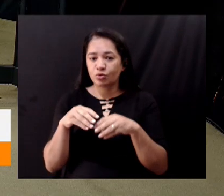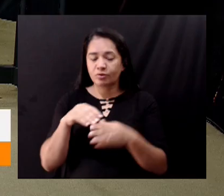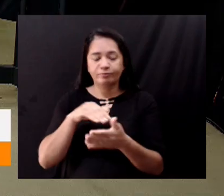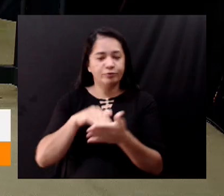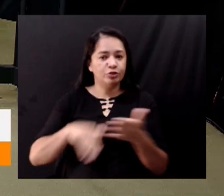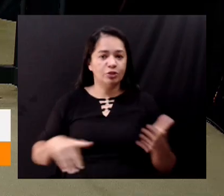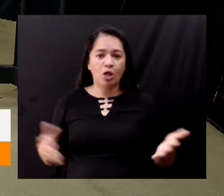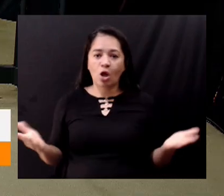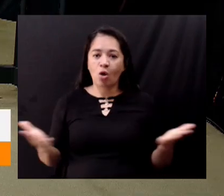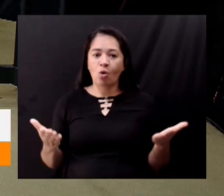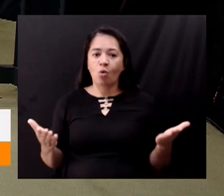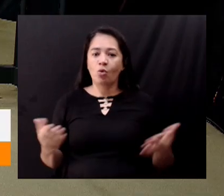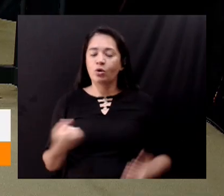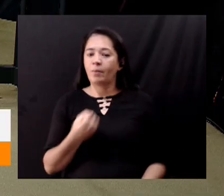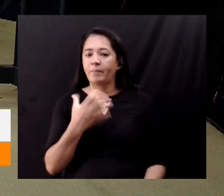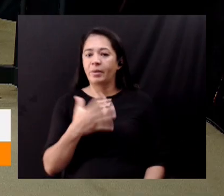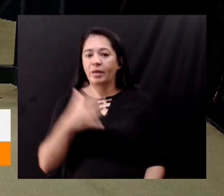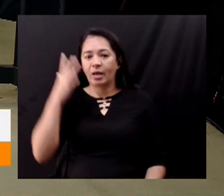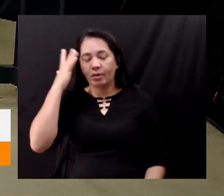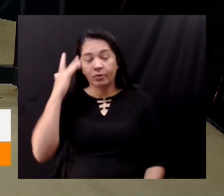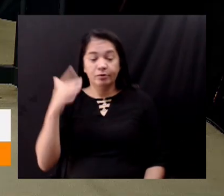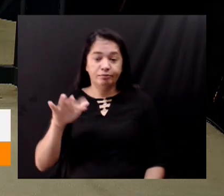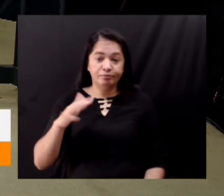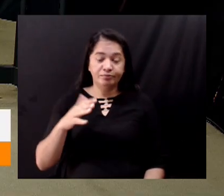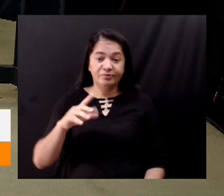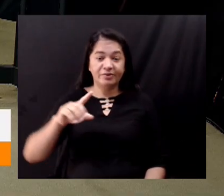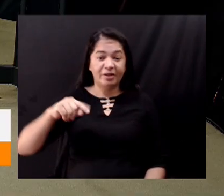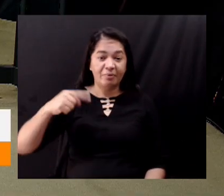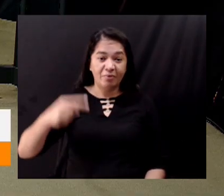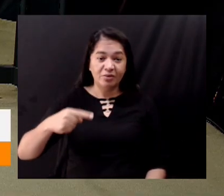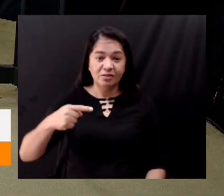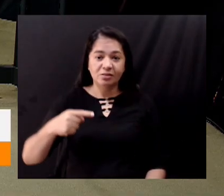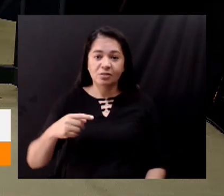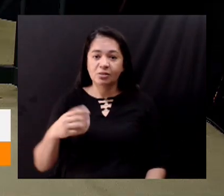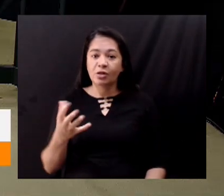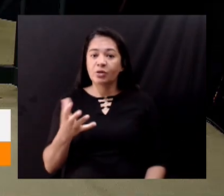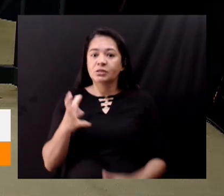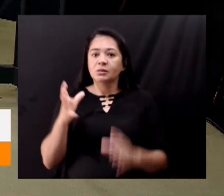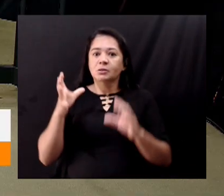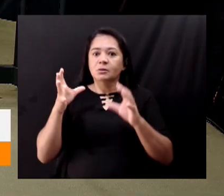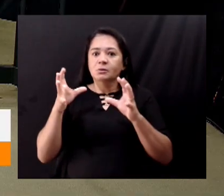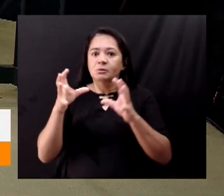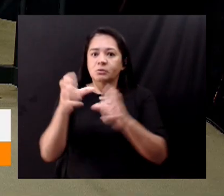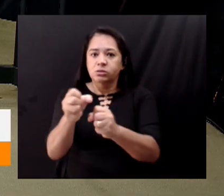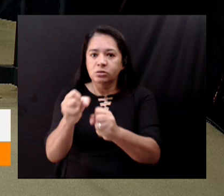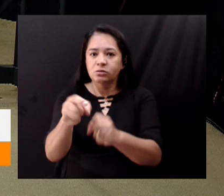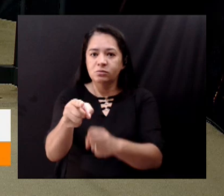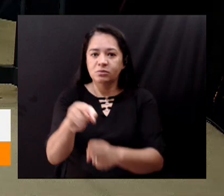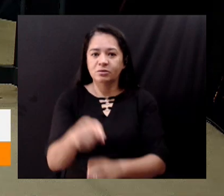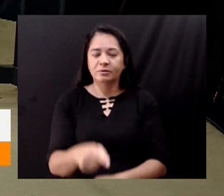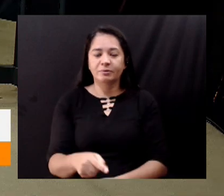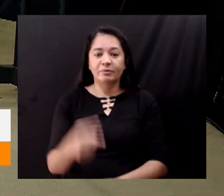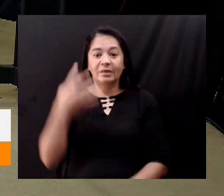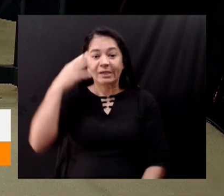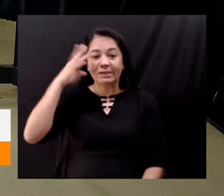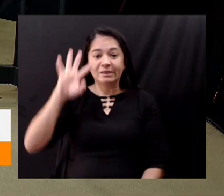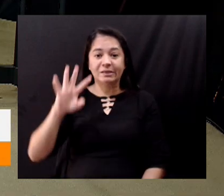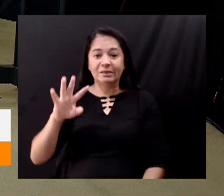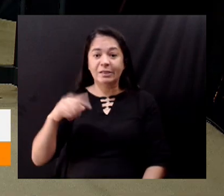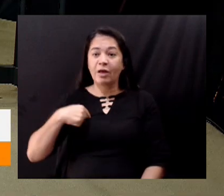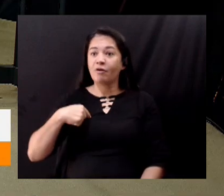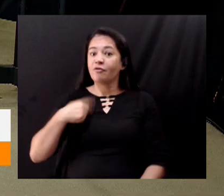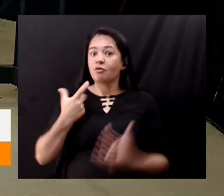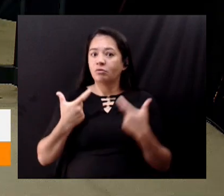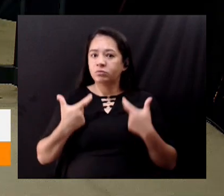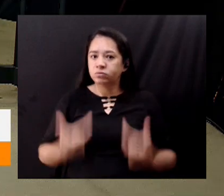mais ou menos, depois de amanhã eu já quero pular no seu pescoço, e aí 4, 5 dias depois ninguém me suporta. O porquê